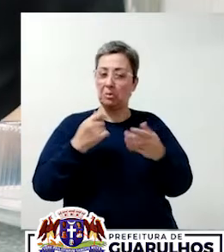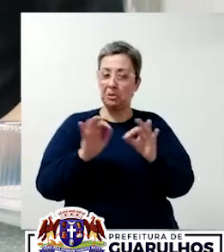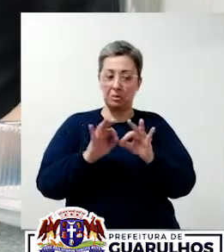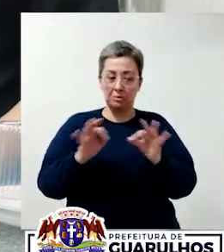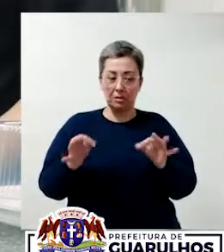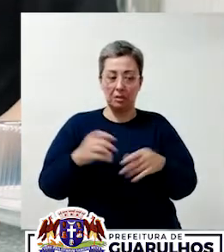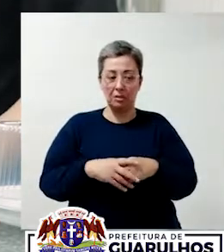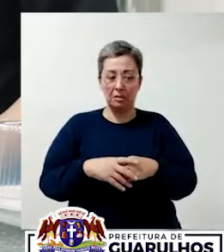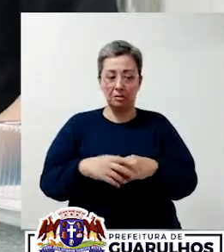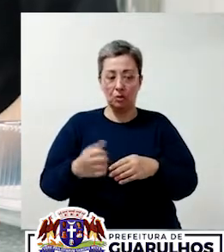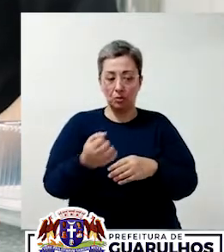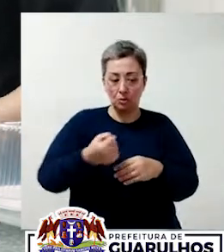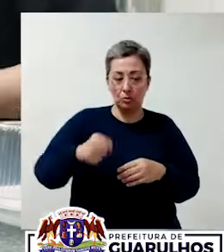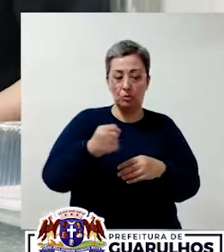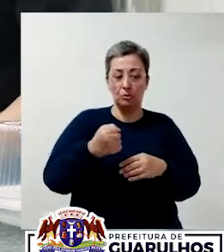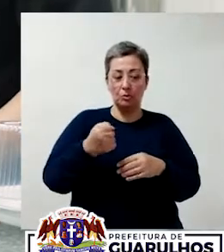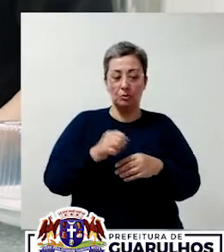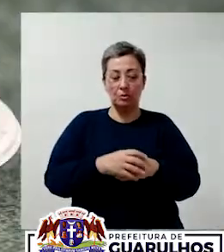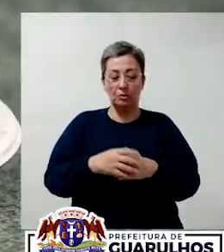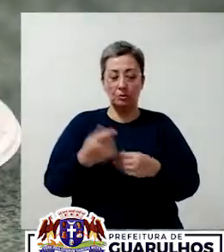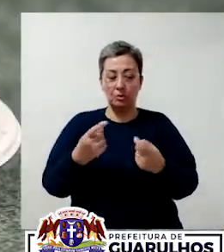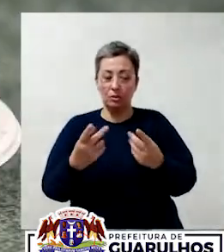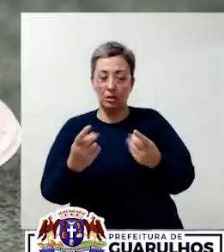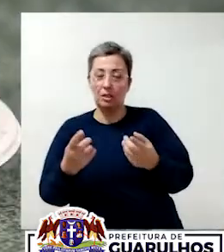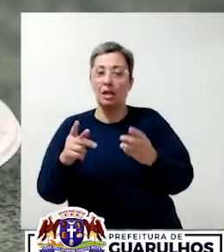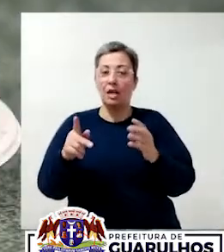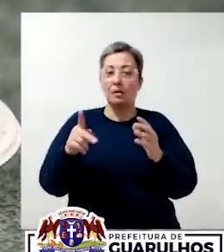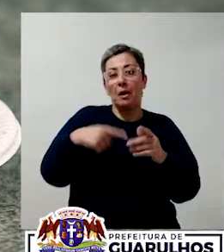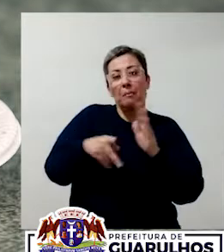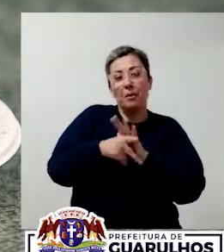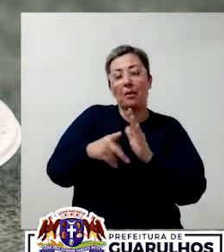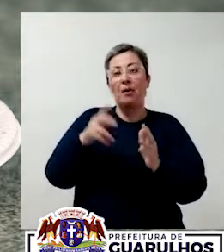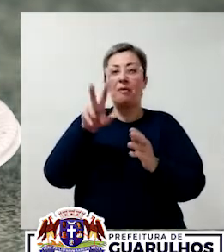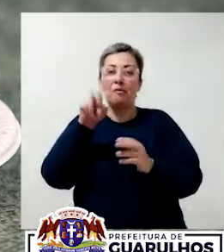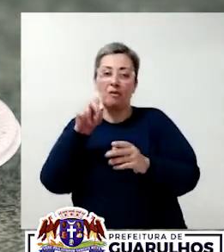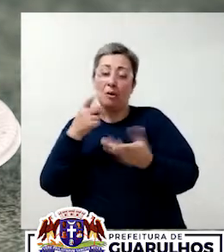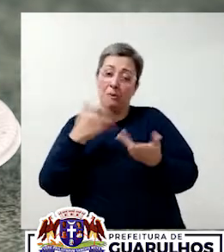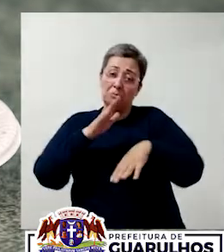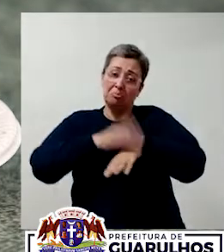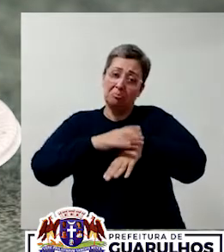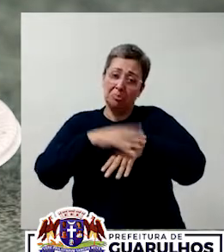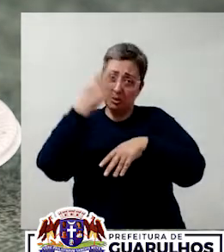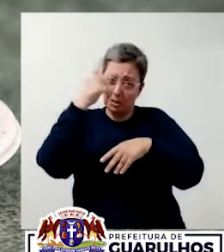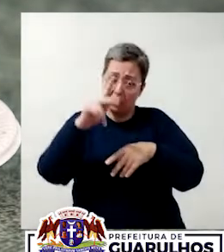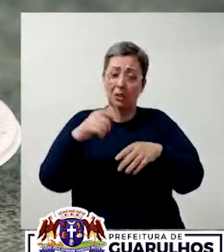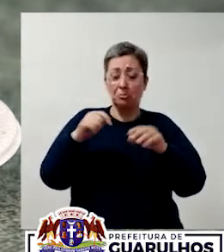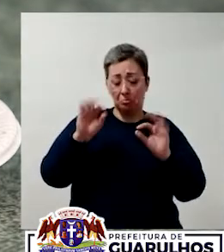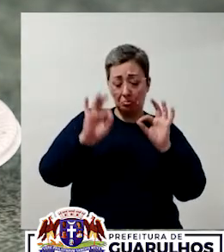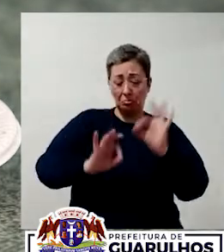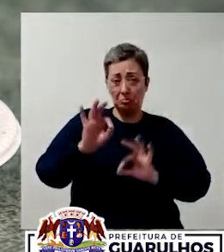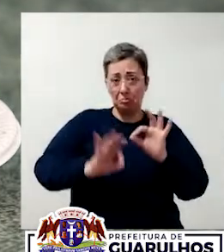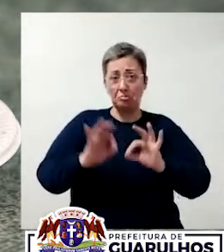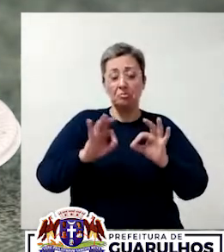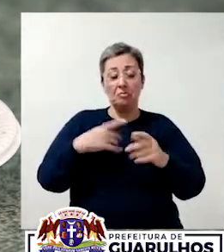muito mais bacana no seu bolo, vai dar um toque final. Mesmo que seja um bolo simples, que seja um bolo como está sendo vendido